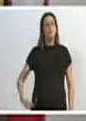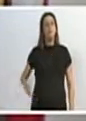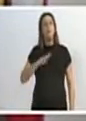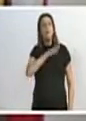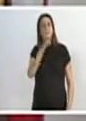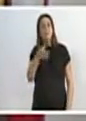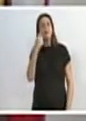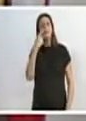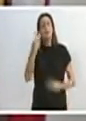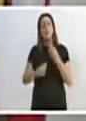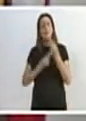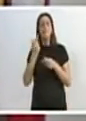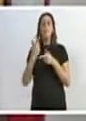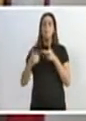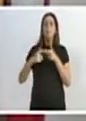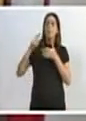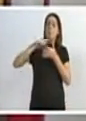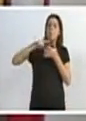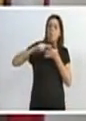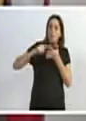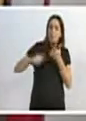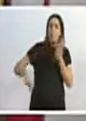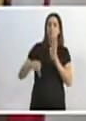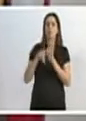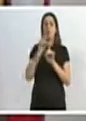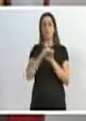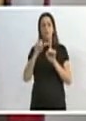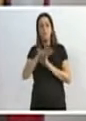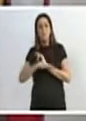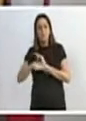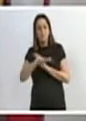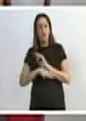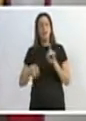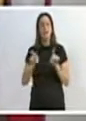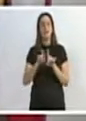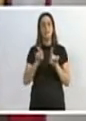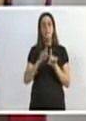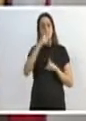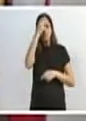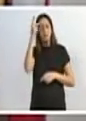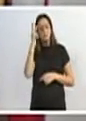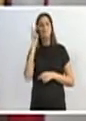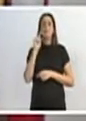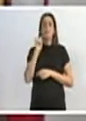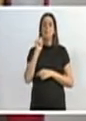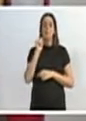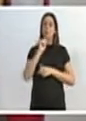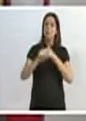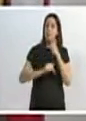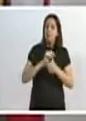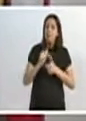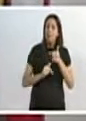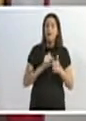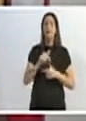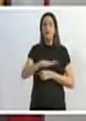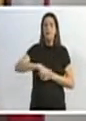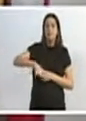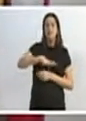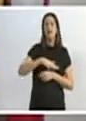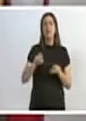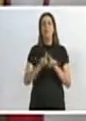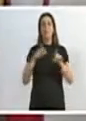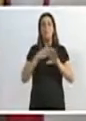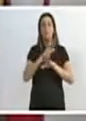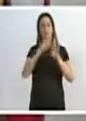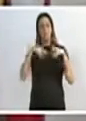demandas da sociedade, são demandas que são representadas por aqueles senhores que lá participavam, os senhores que participavam daquela reunião. Então,